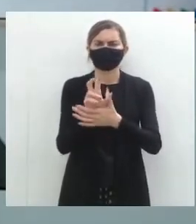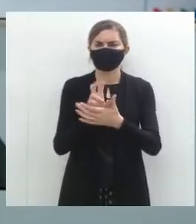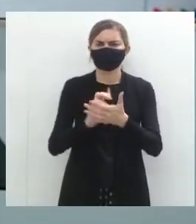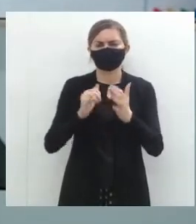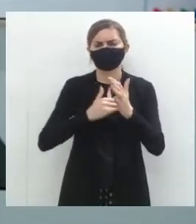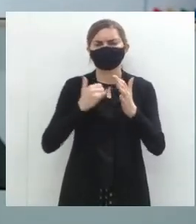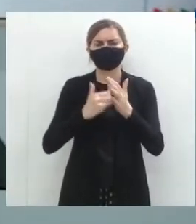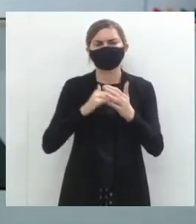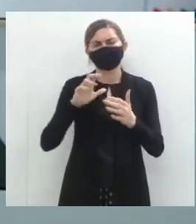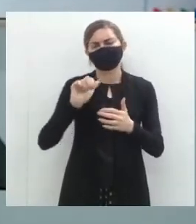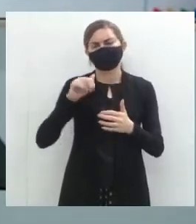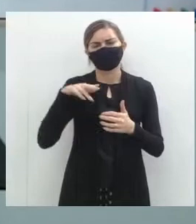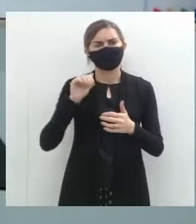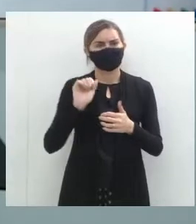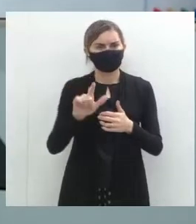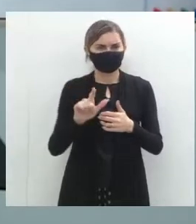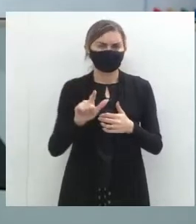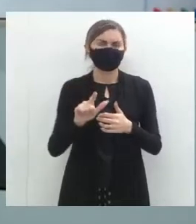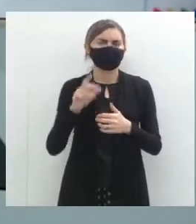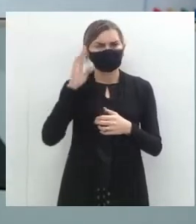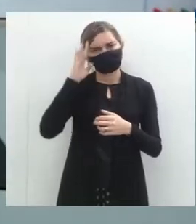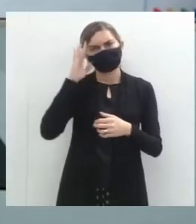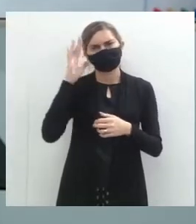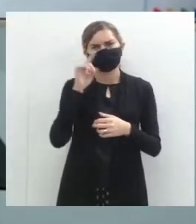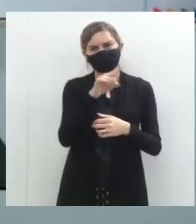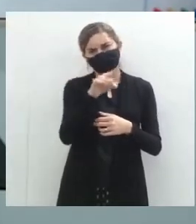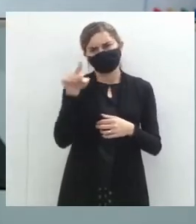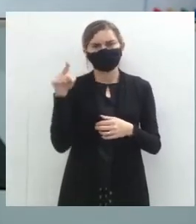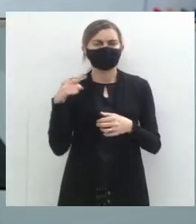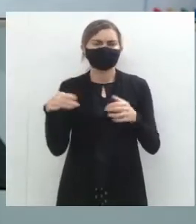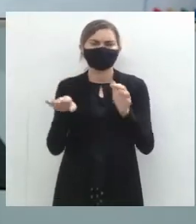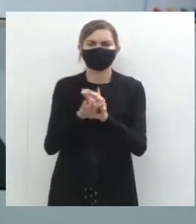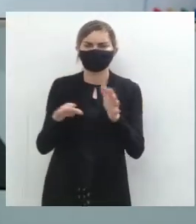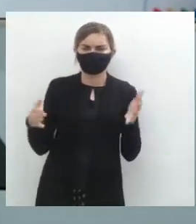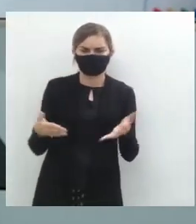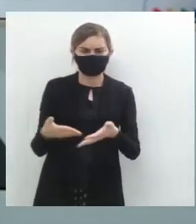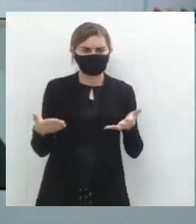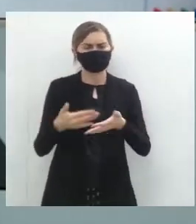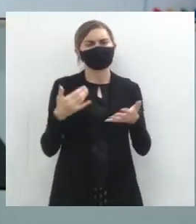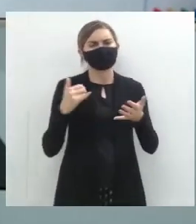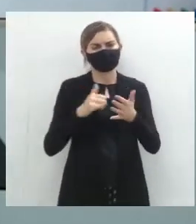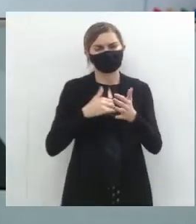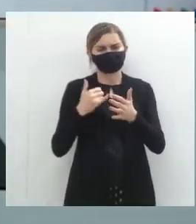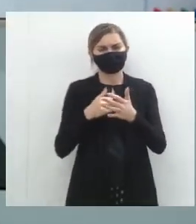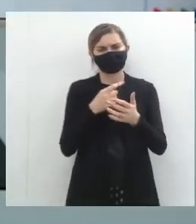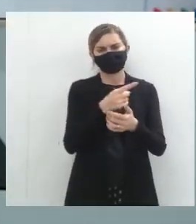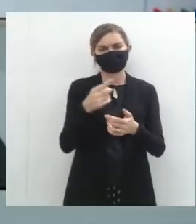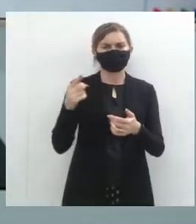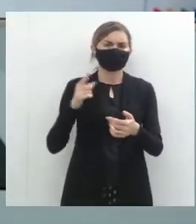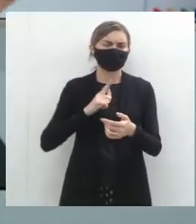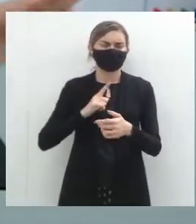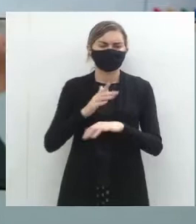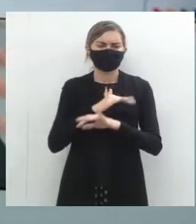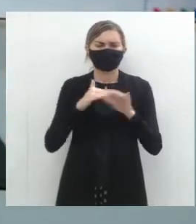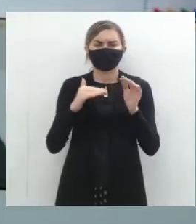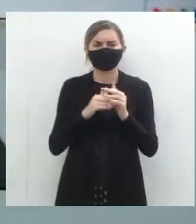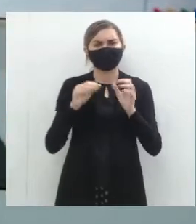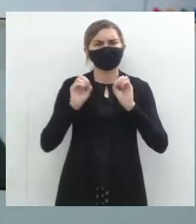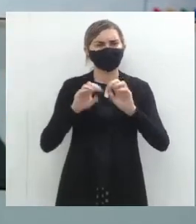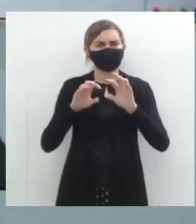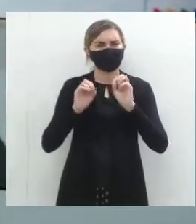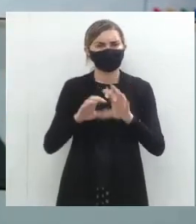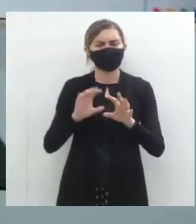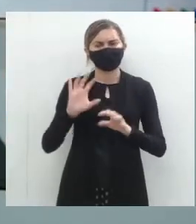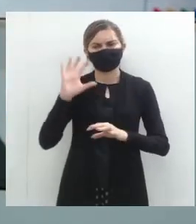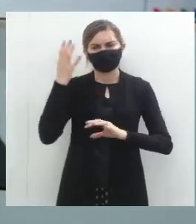inscreve no canal no YouTube do EducaPE, principalmente você que está chegando agora na rede, tá? Se inscreve lá, porque lá você tem todas as aulas que já